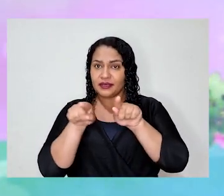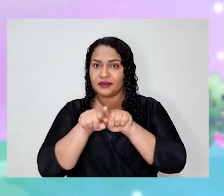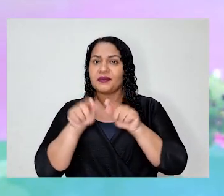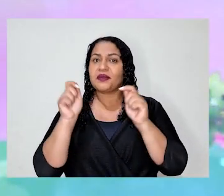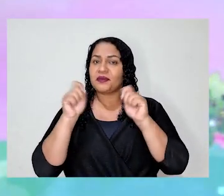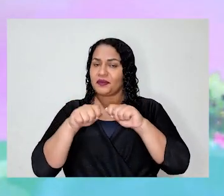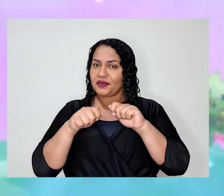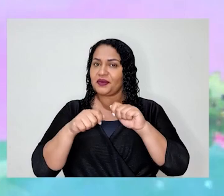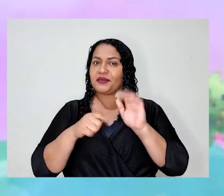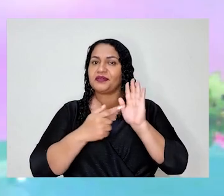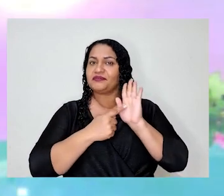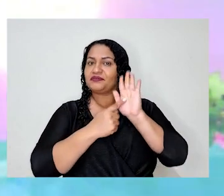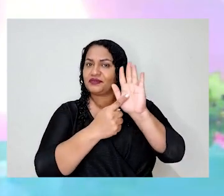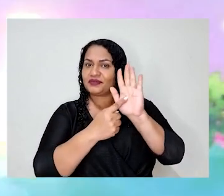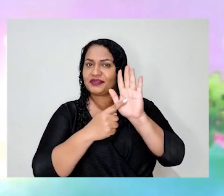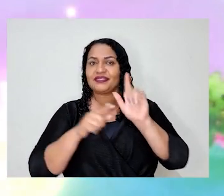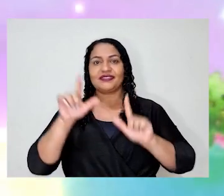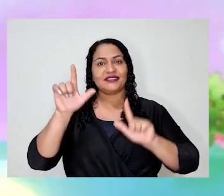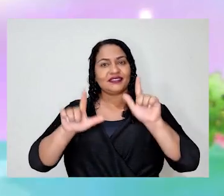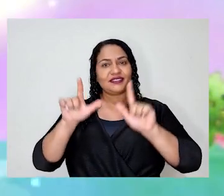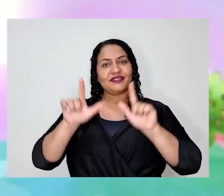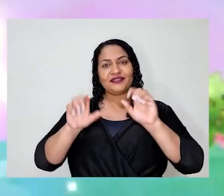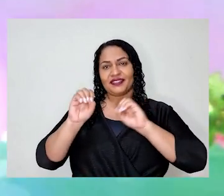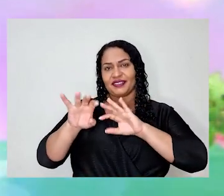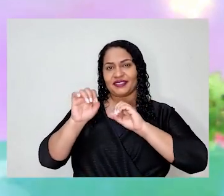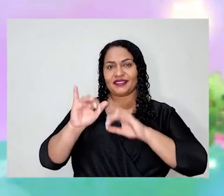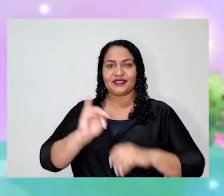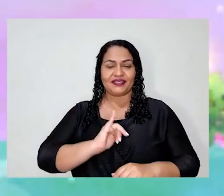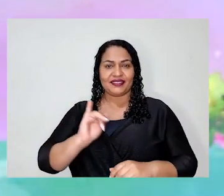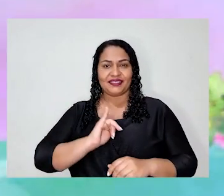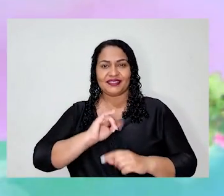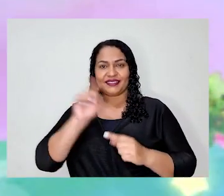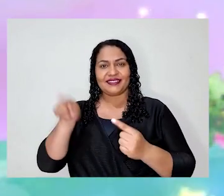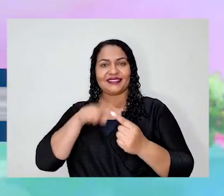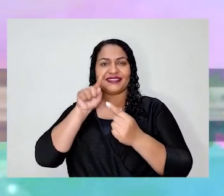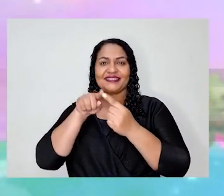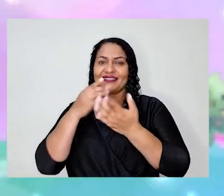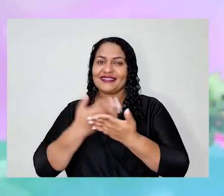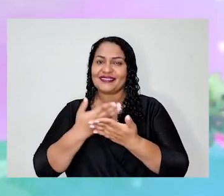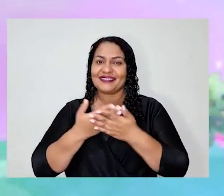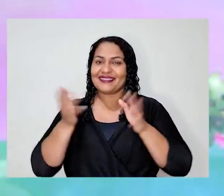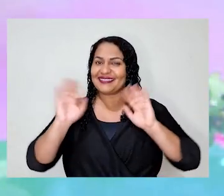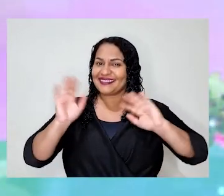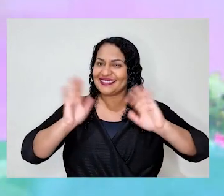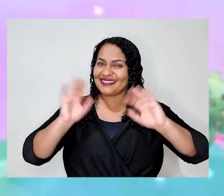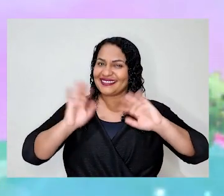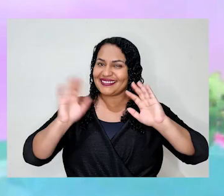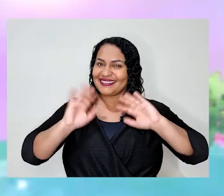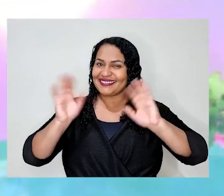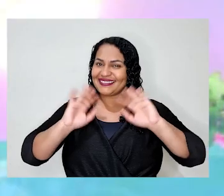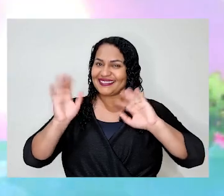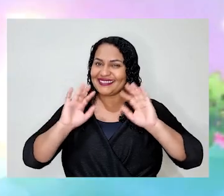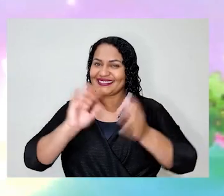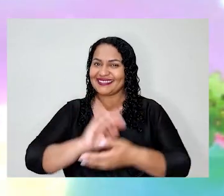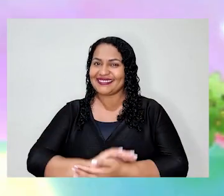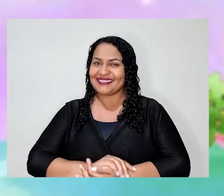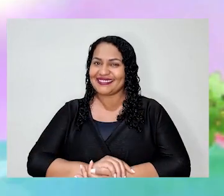você também pode aparecer na TV Educa Kids. Até a próxima aula. Tchau!